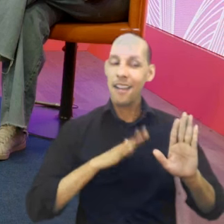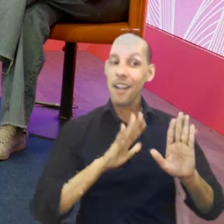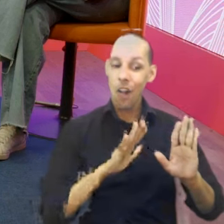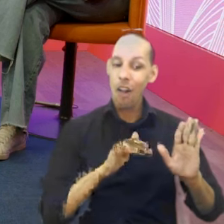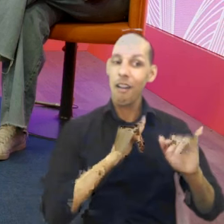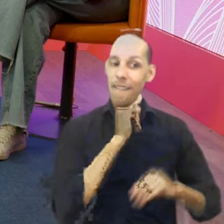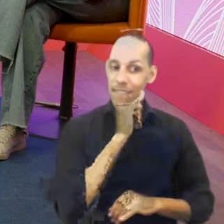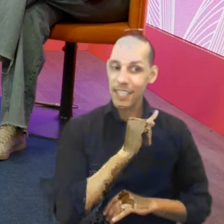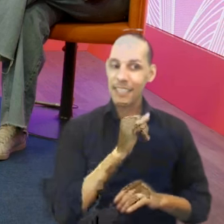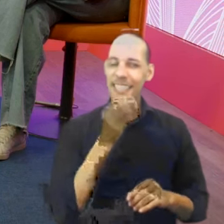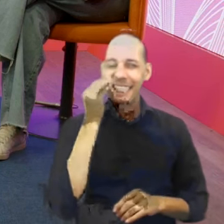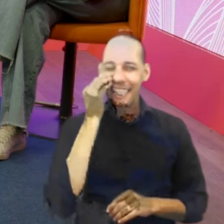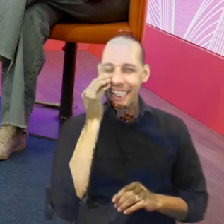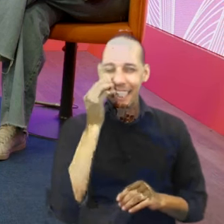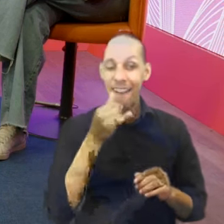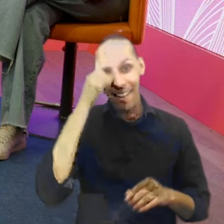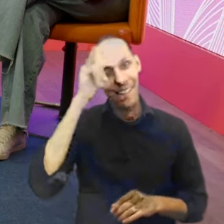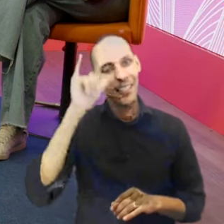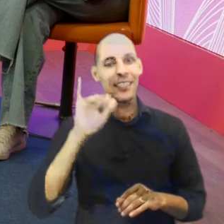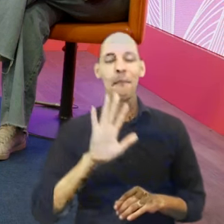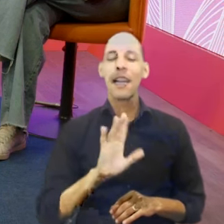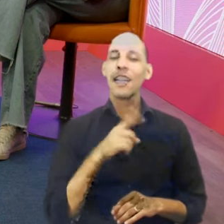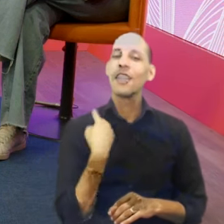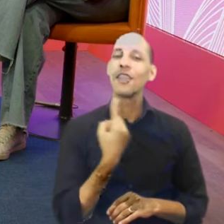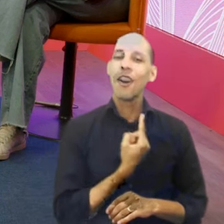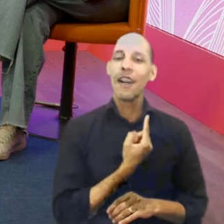fico ali tentando ainda segurar. Mas é isso, assim, a gente mesmo